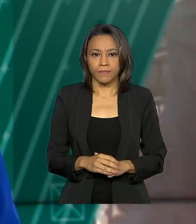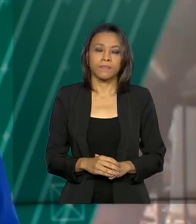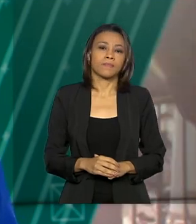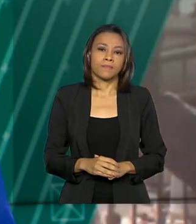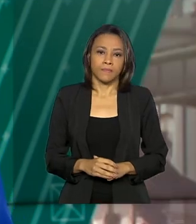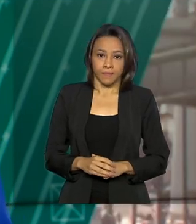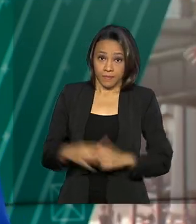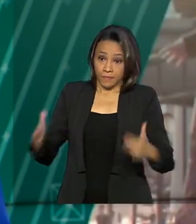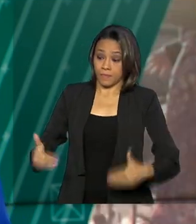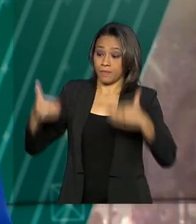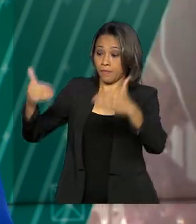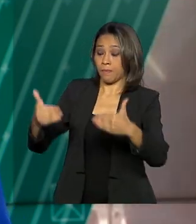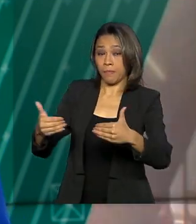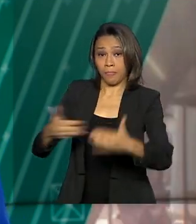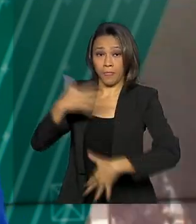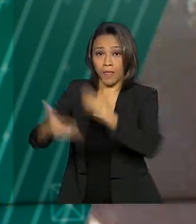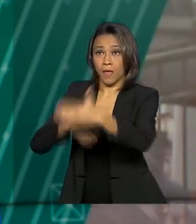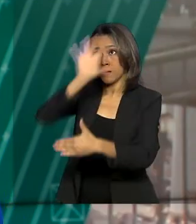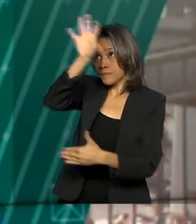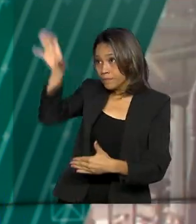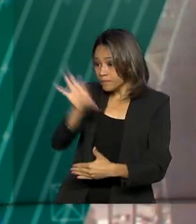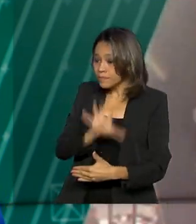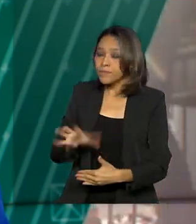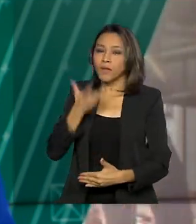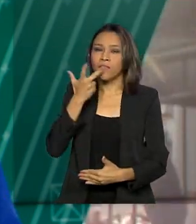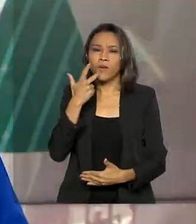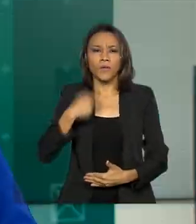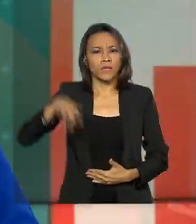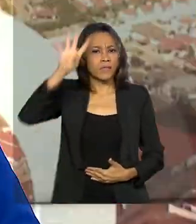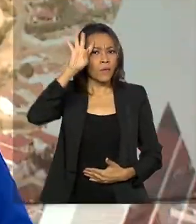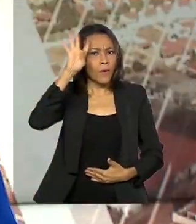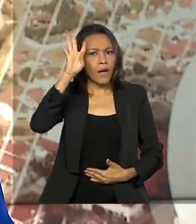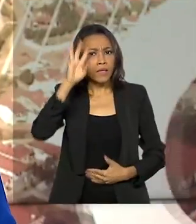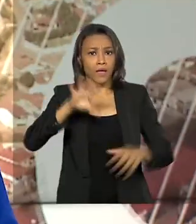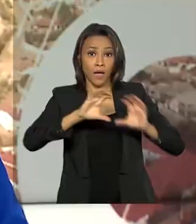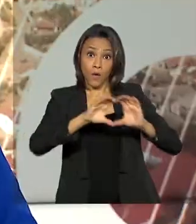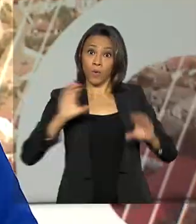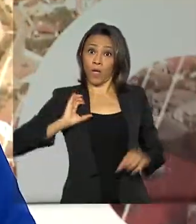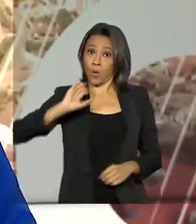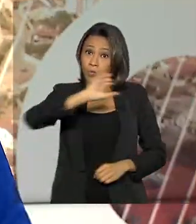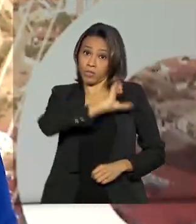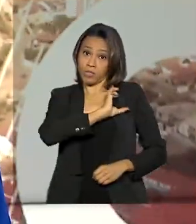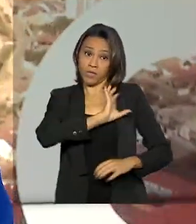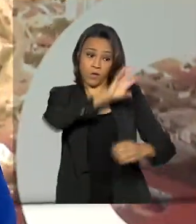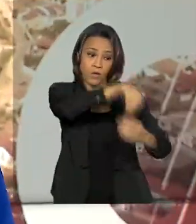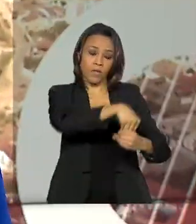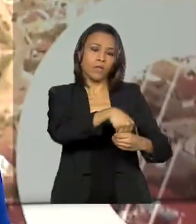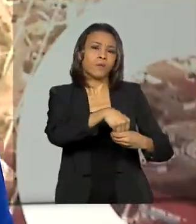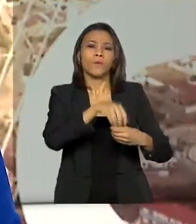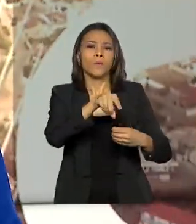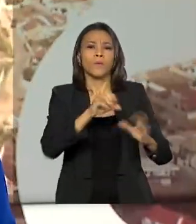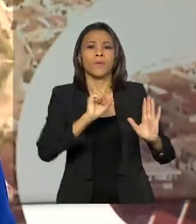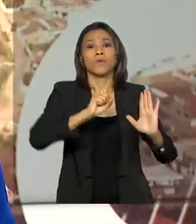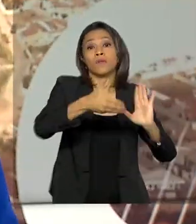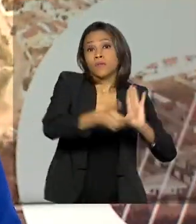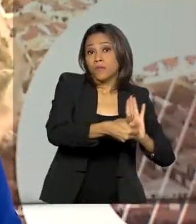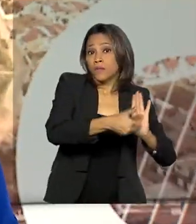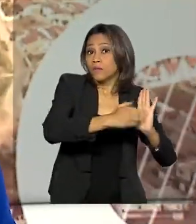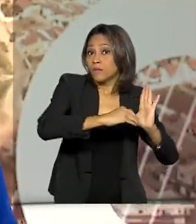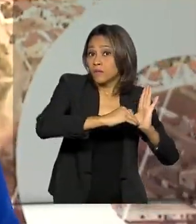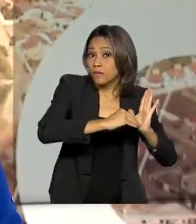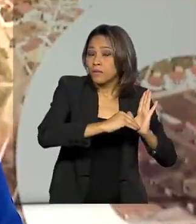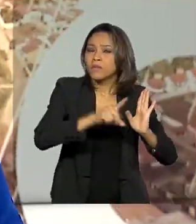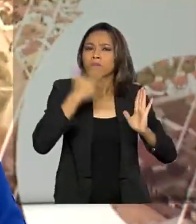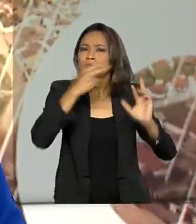e o ministro do desenvolvimento Regional falou nesta quarta-feira a comissão temporária externa do Senado que acompanha as ações